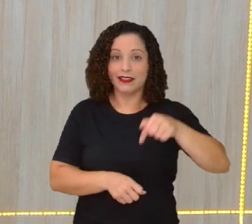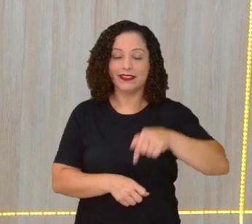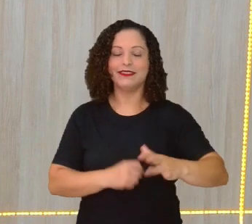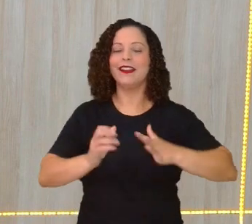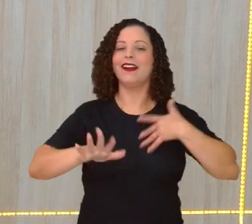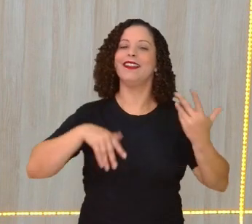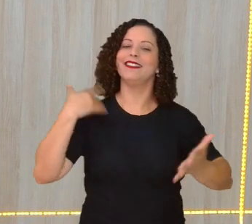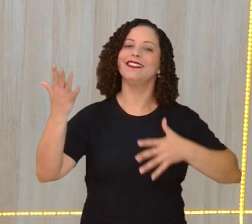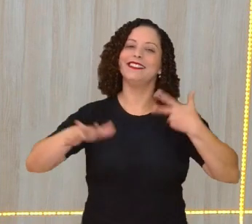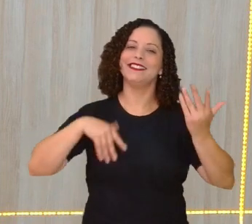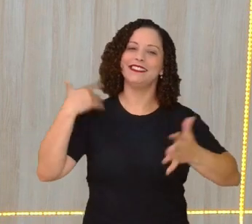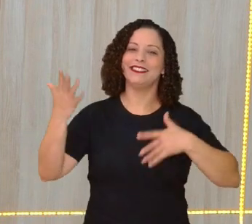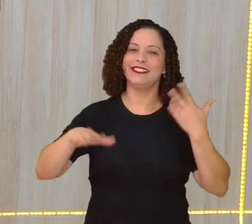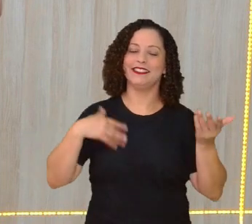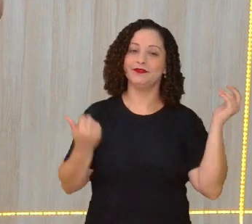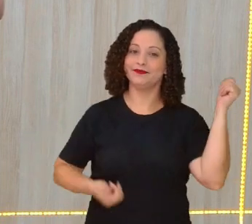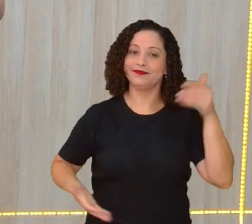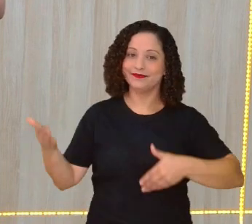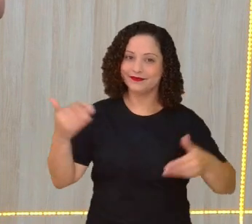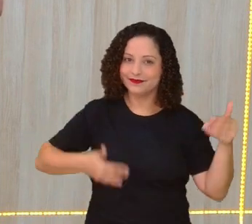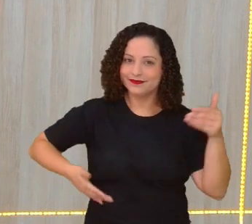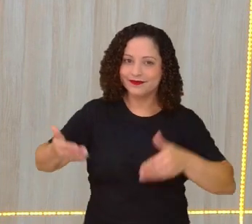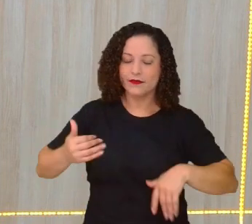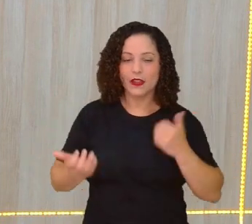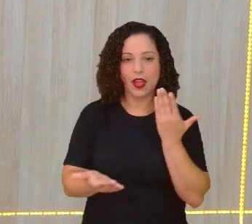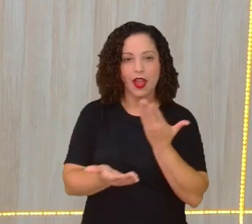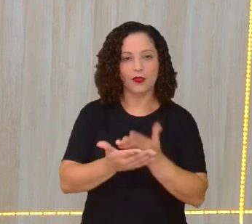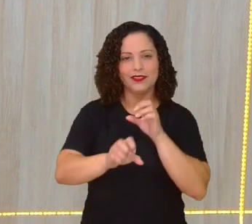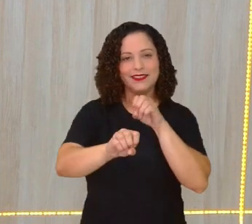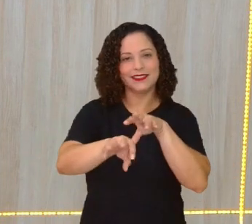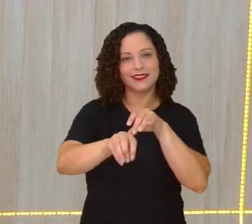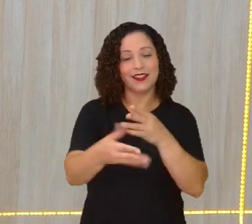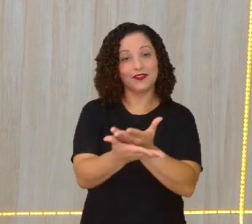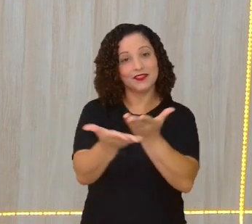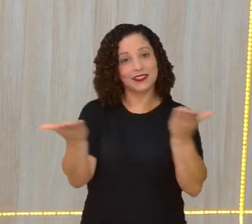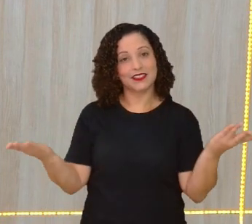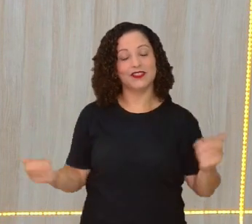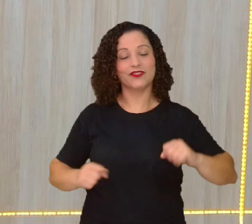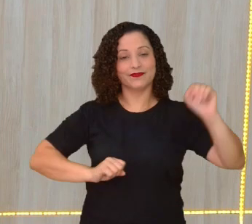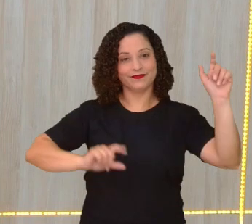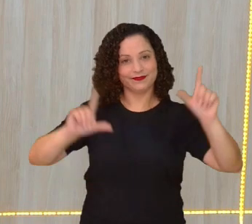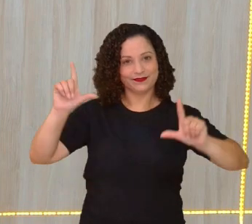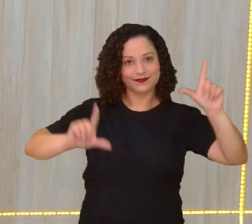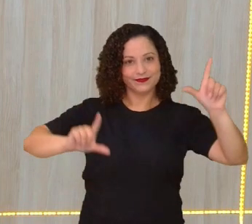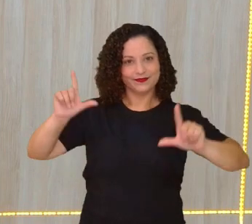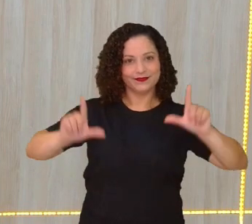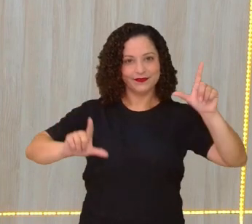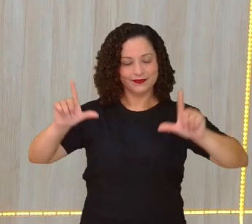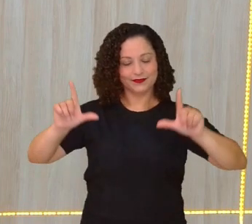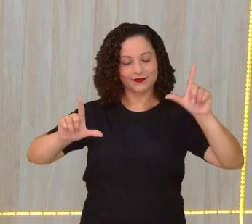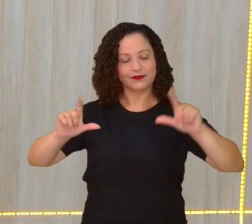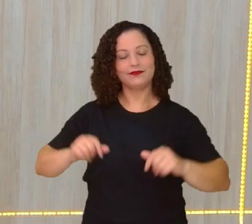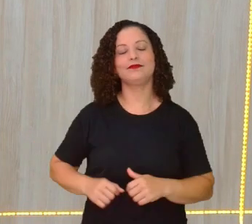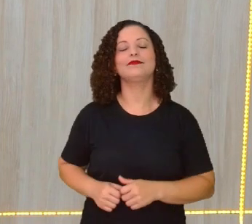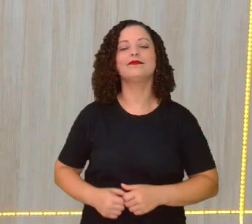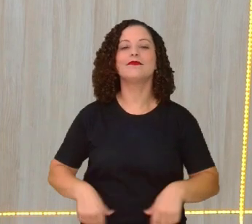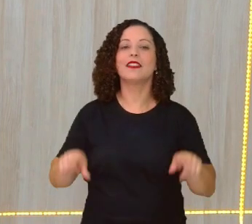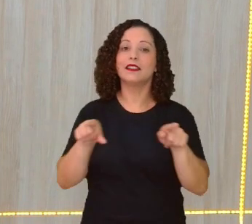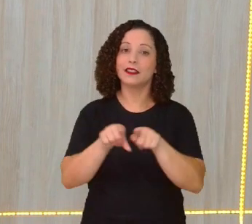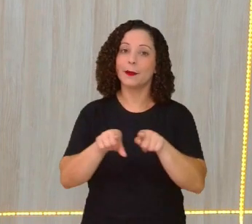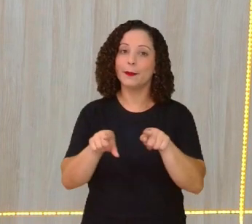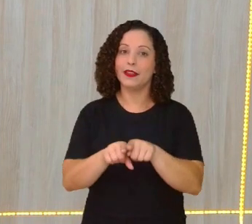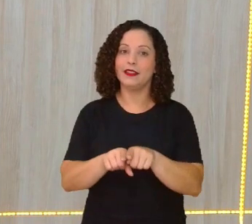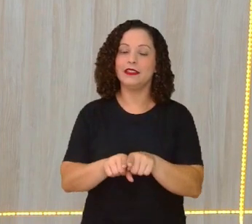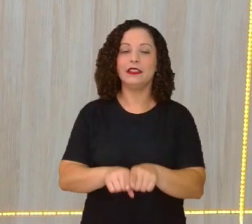poder interagir com vocês, pela TV nesse momento. E, como sempre falo,